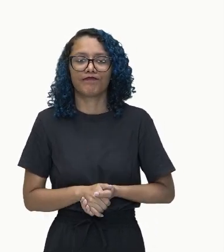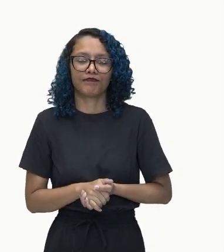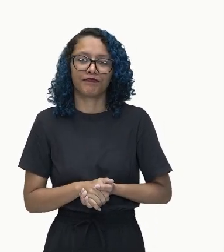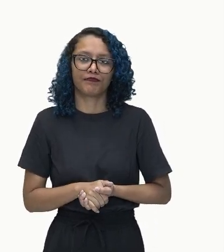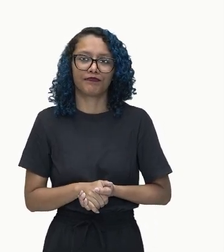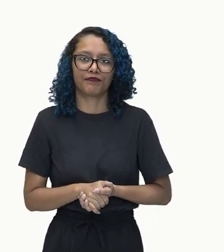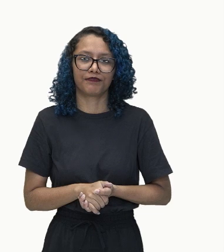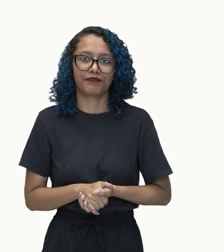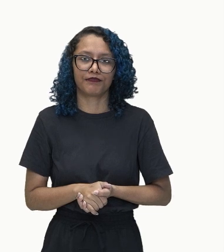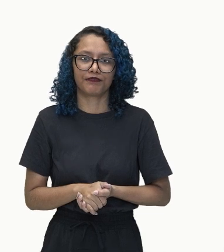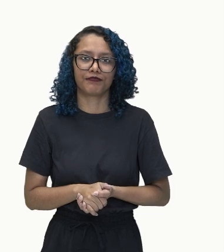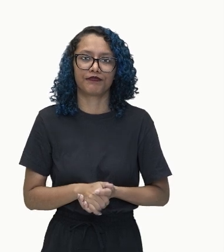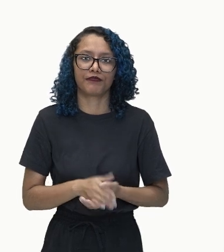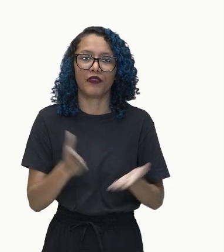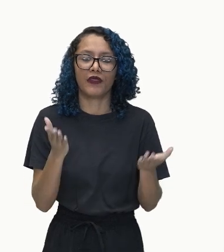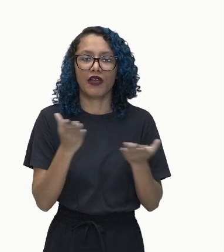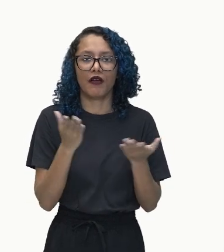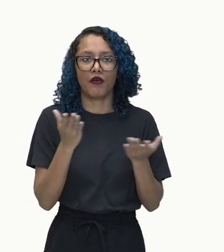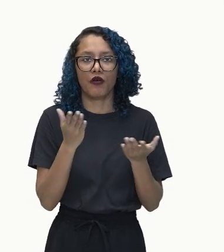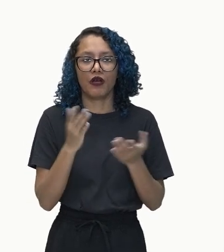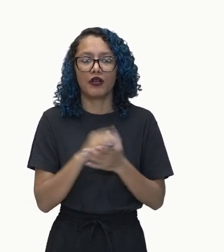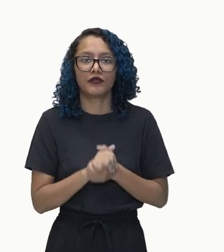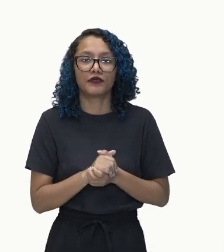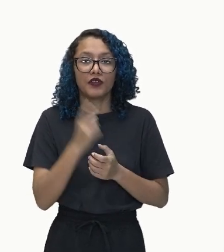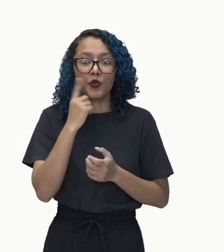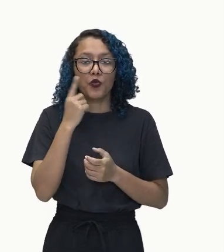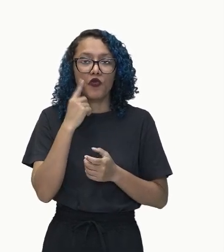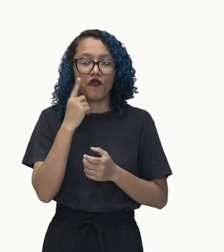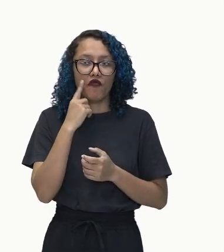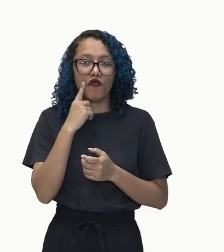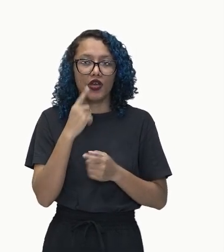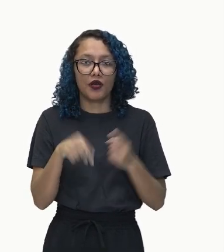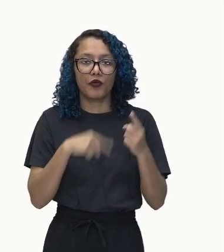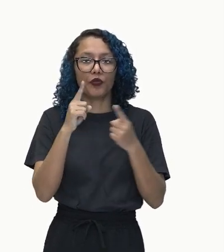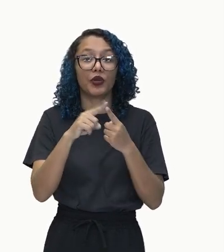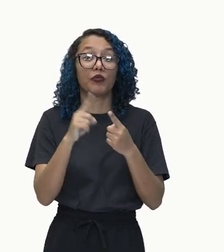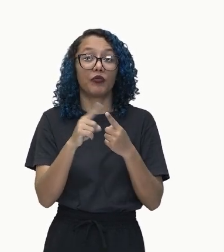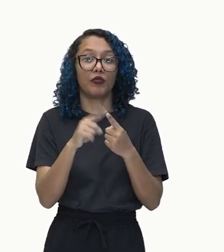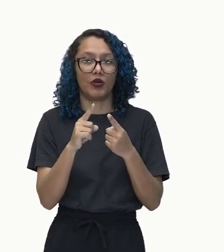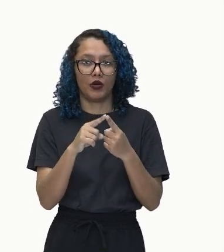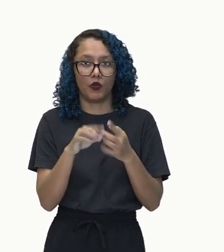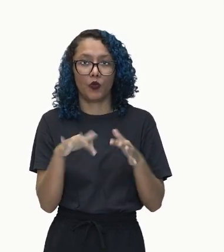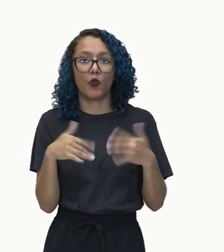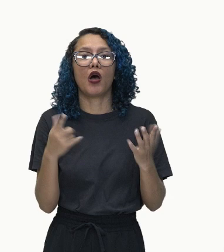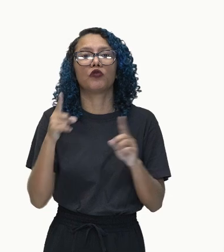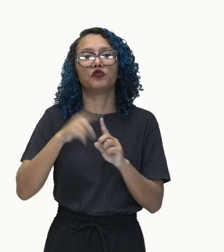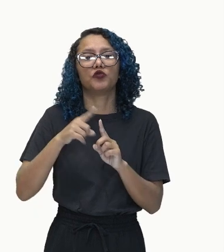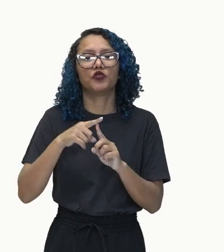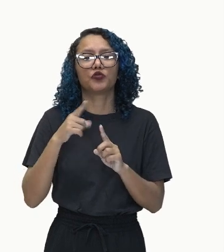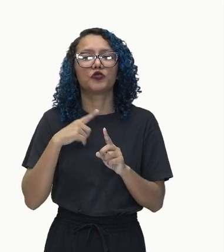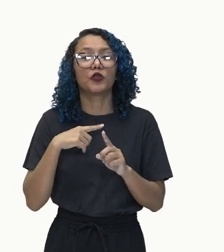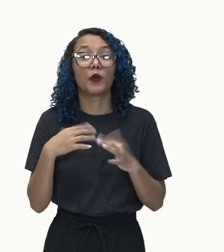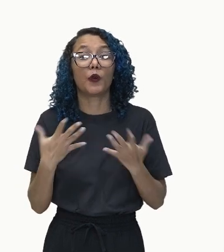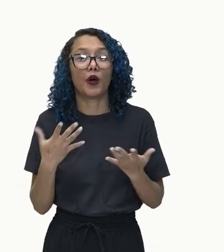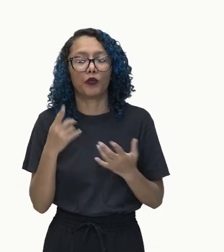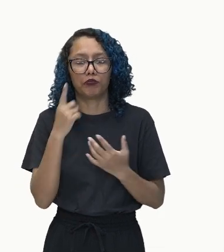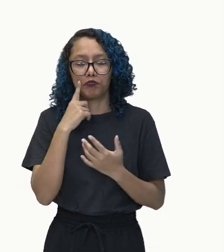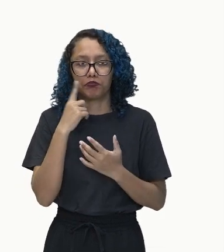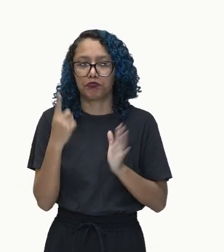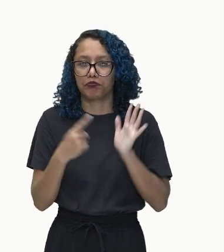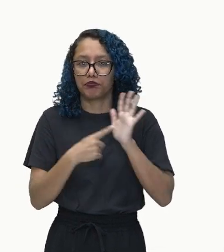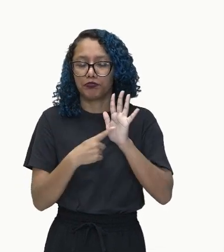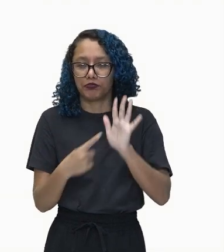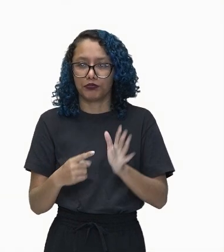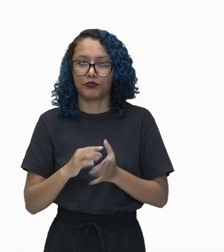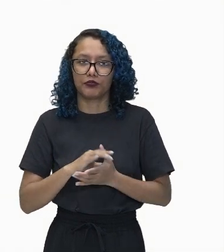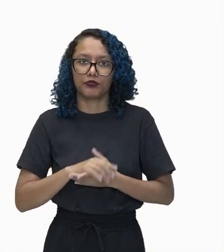determinar. Vamos falar relembrar aqui o sujeito determinado? Vamos lá? Vamos relembrar. Olha só, as informações